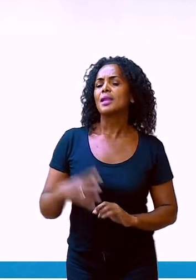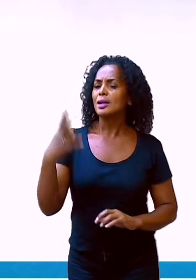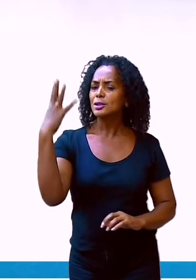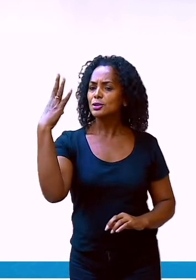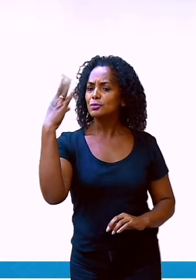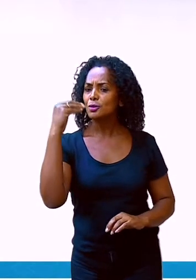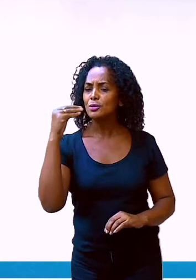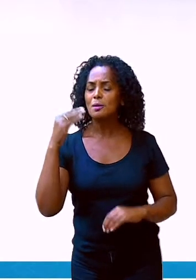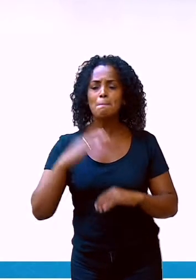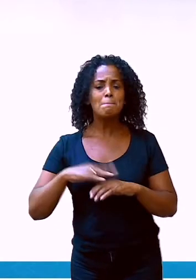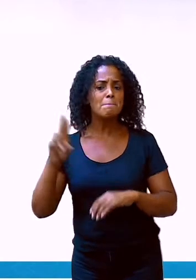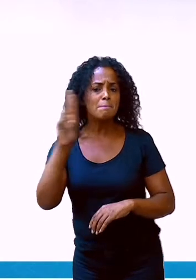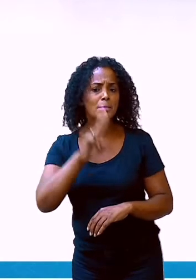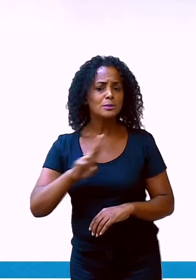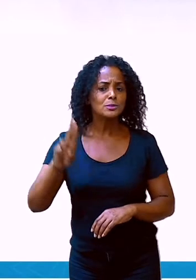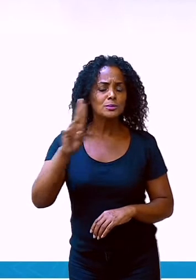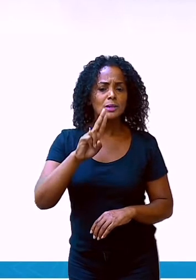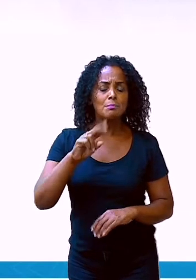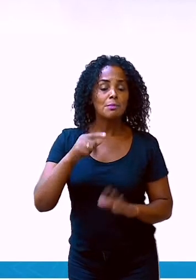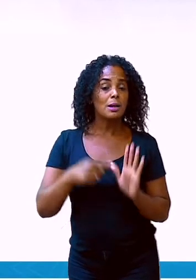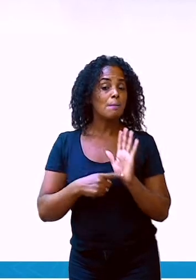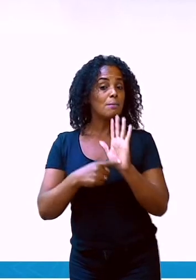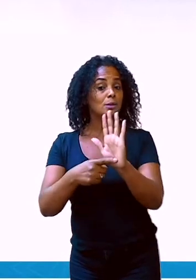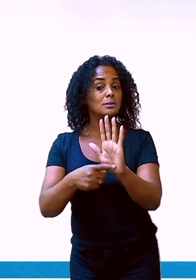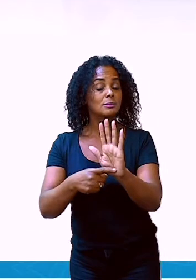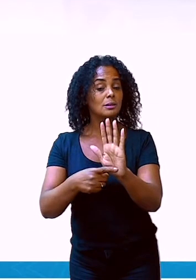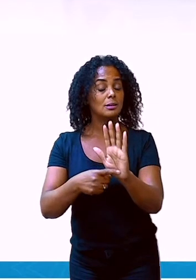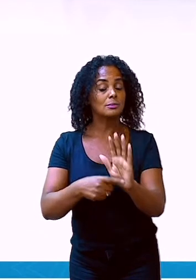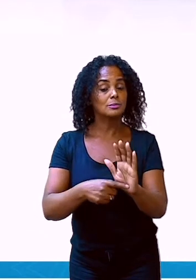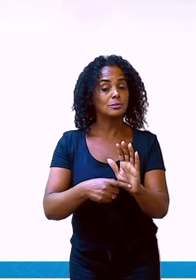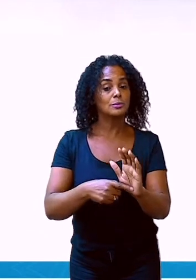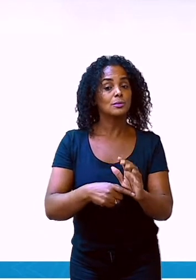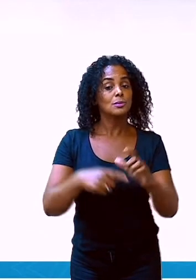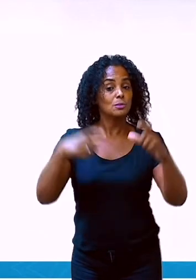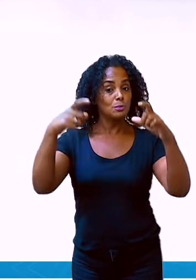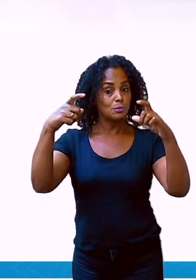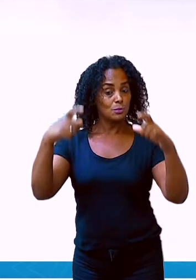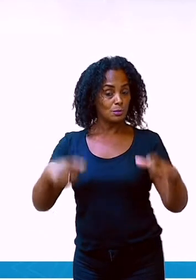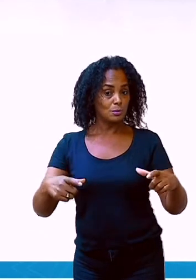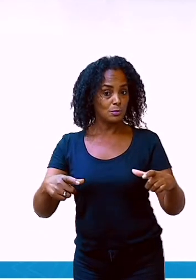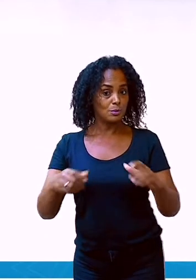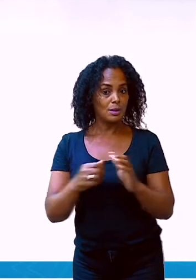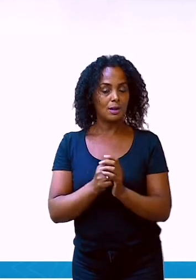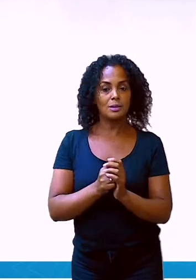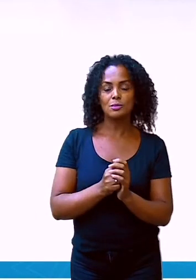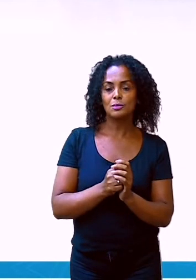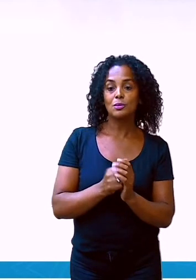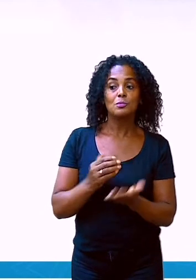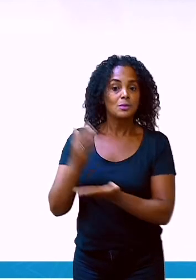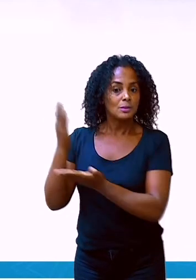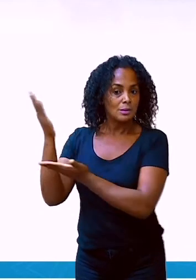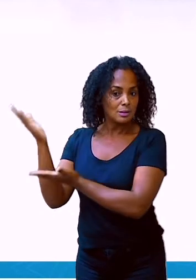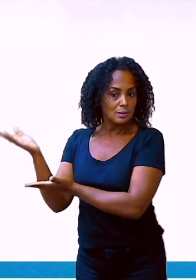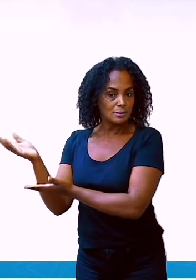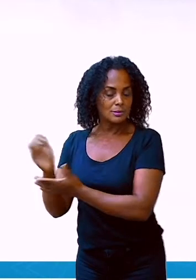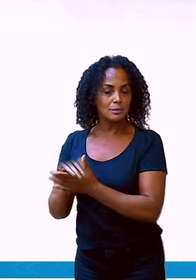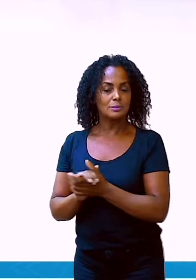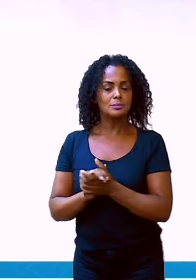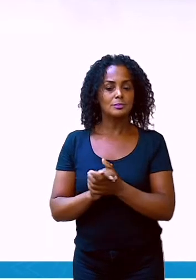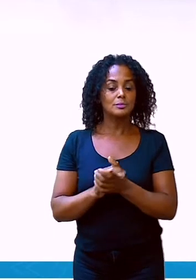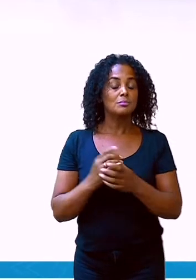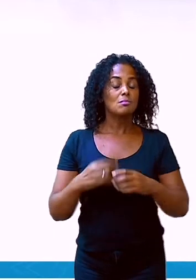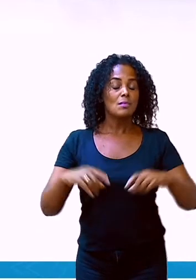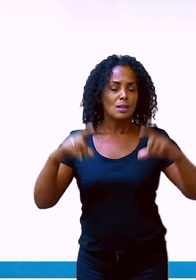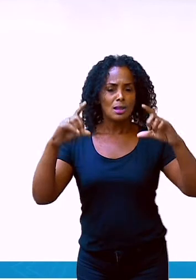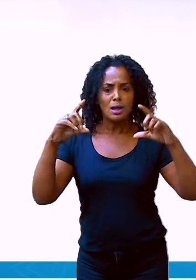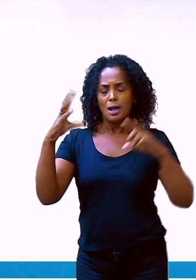usadas para representar os espaços são as fotos aéreas, como esta que nós acabamos de ver. As fotos aéreas são